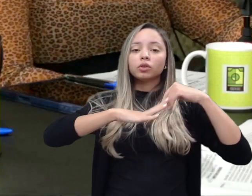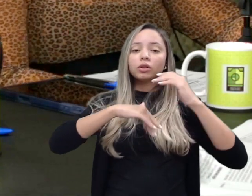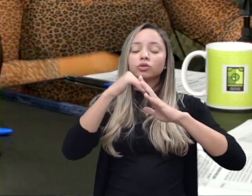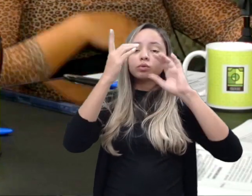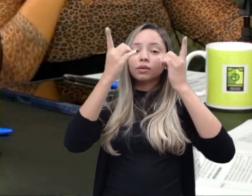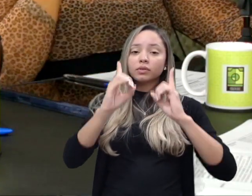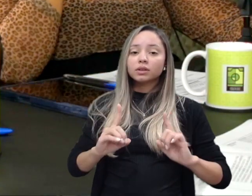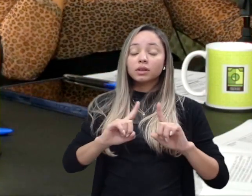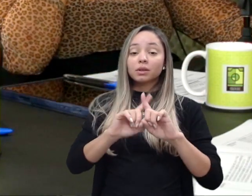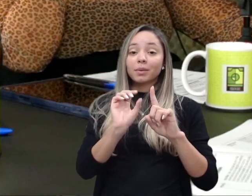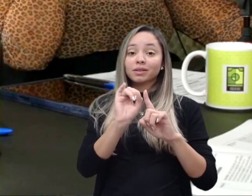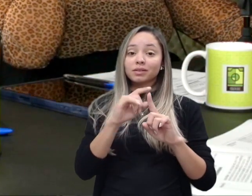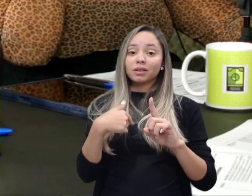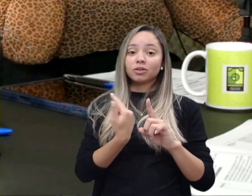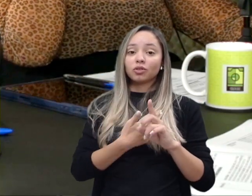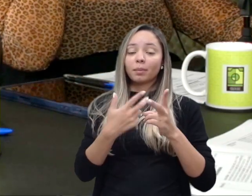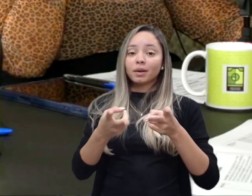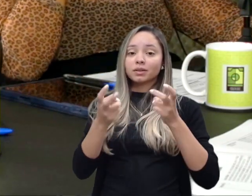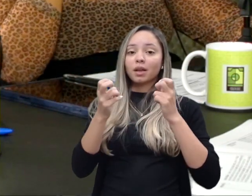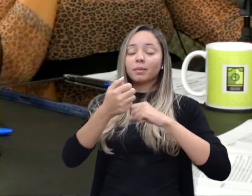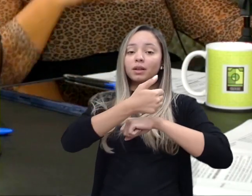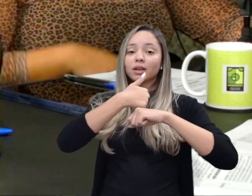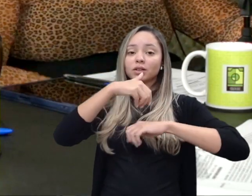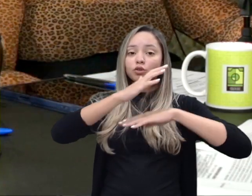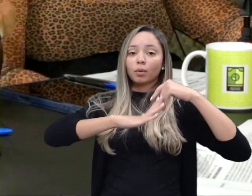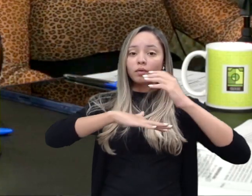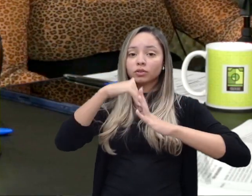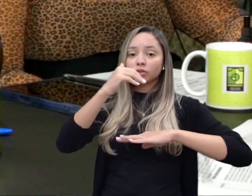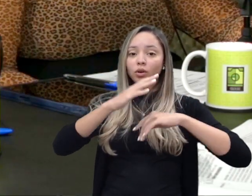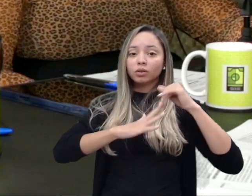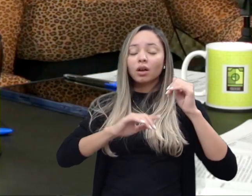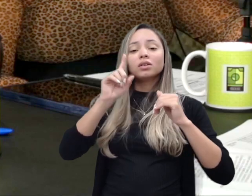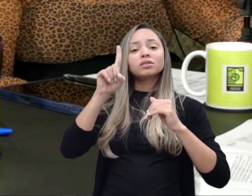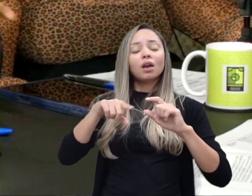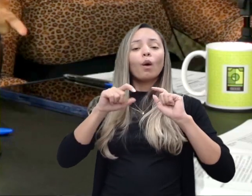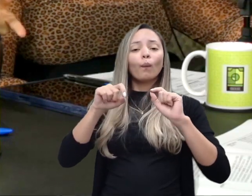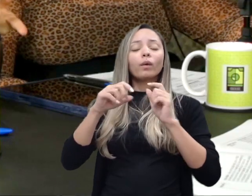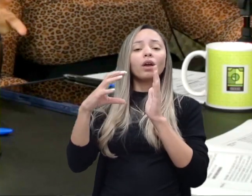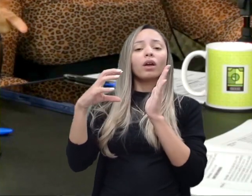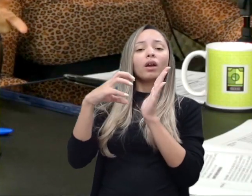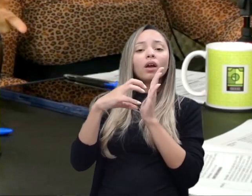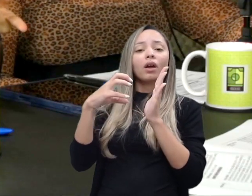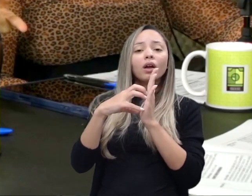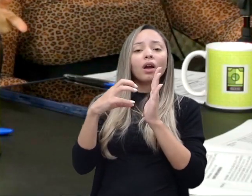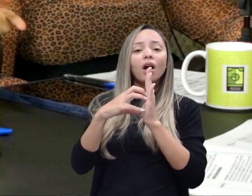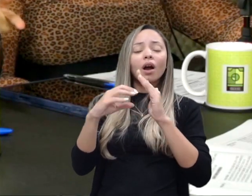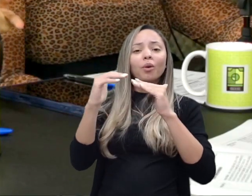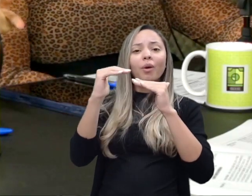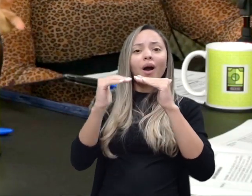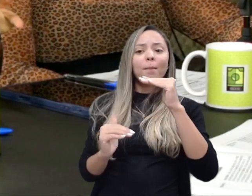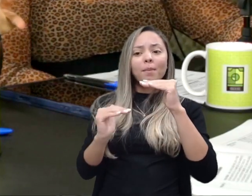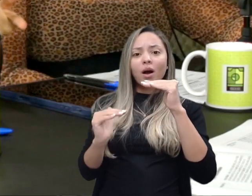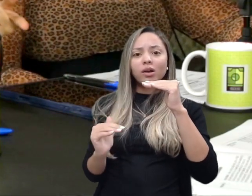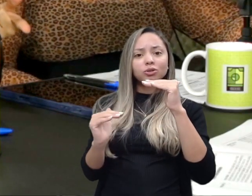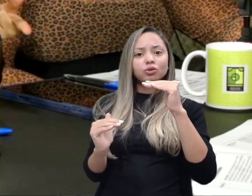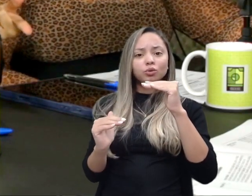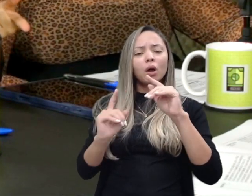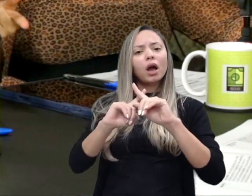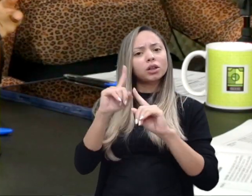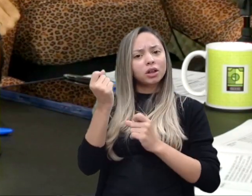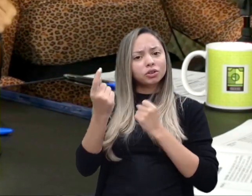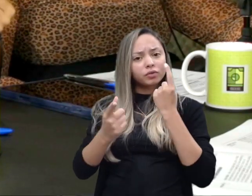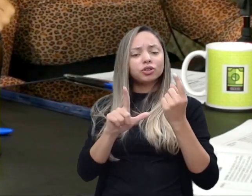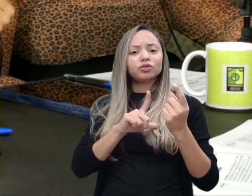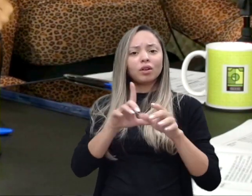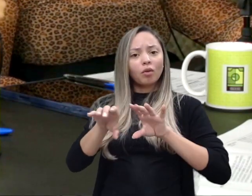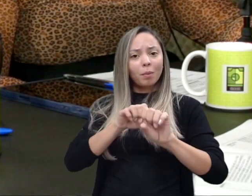a gente percebe que esses profissionais, eles estão normalmente num cargo abaixo do que eles têm condições até técnicas de desempenhar. Sim. Então,